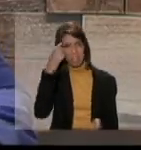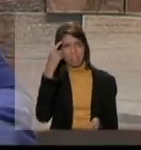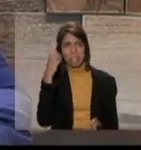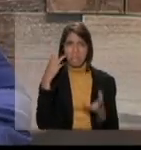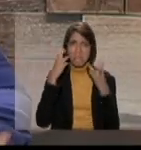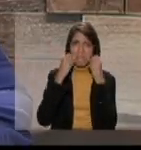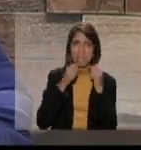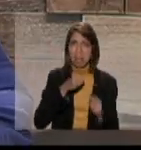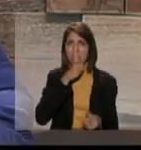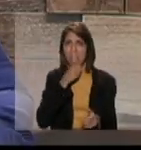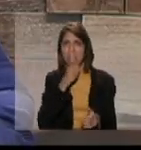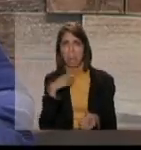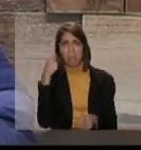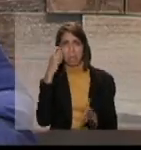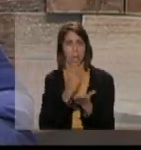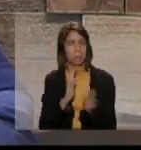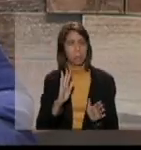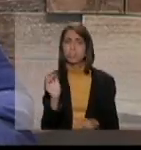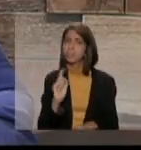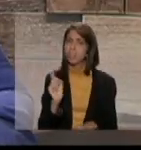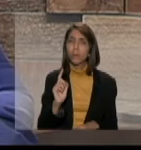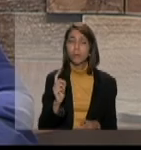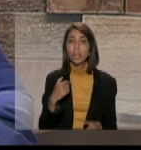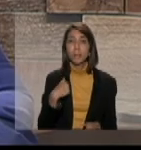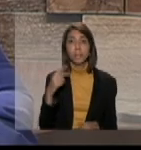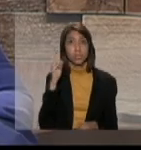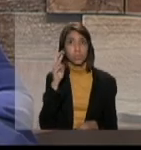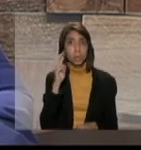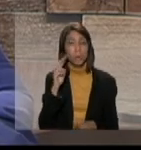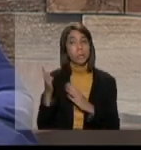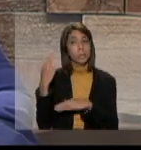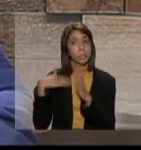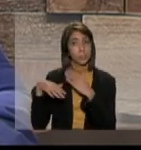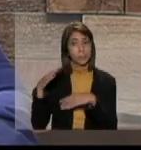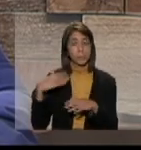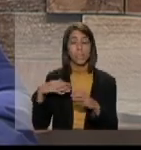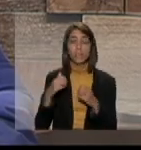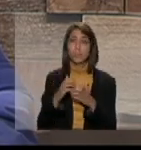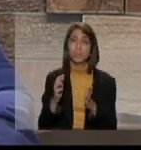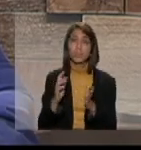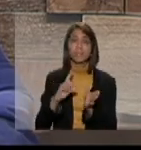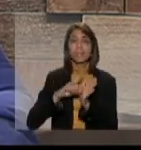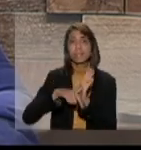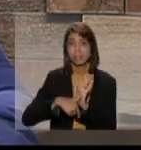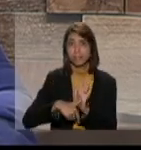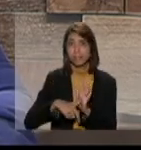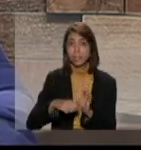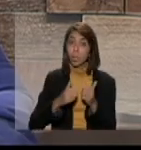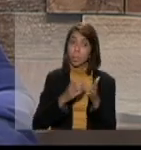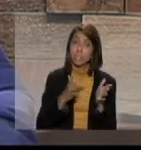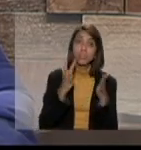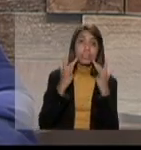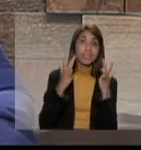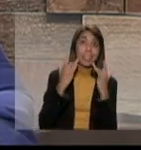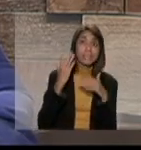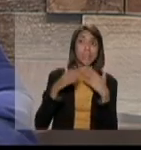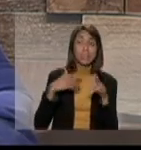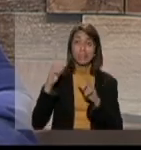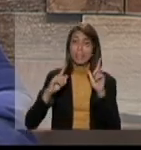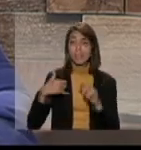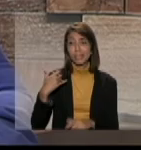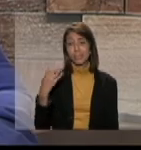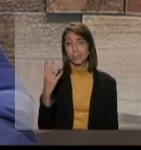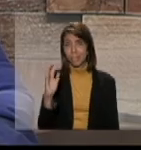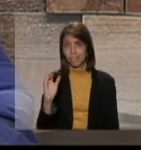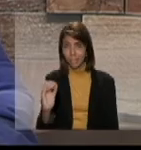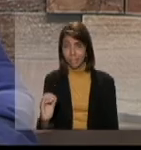acho que seja por aí acho que eu não sei a minha história também assim eu comecei a fazer televisão muito tarde e fazia muito teatro vai fazer